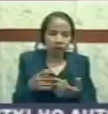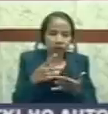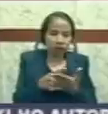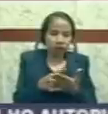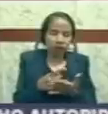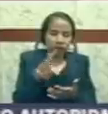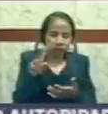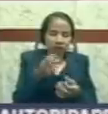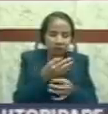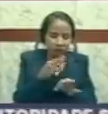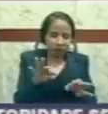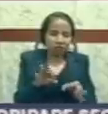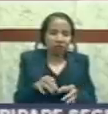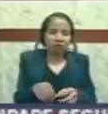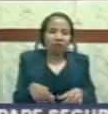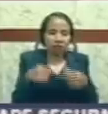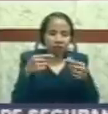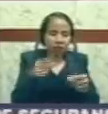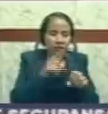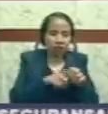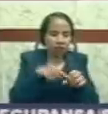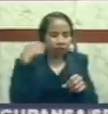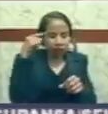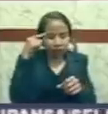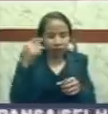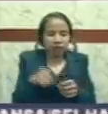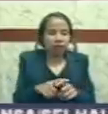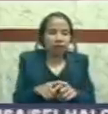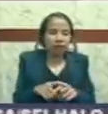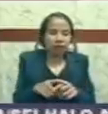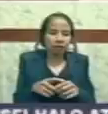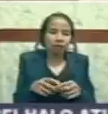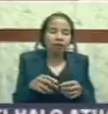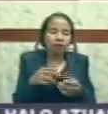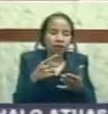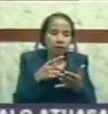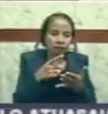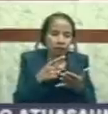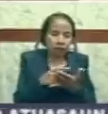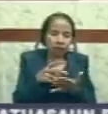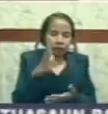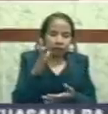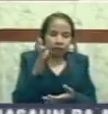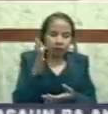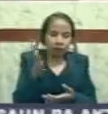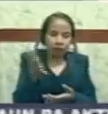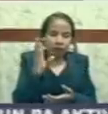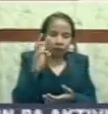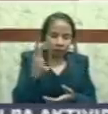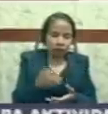autônoma. Ah, tá bom, então. Proponente para a proposta 56, então.